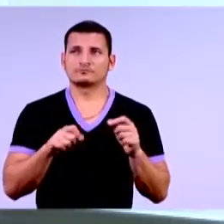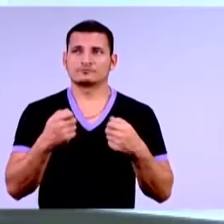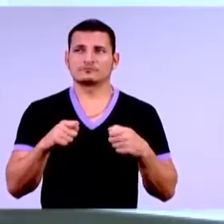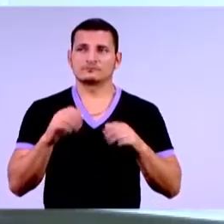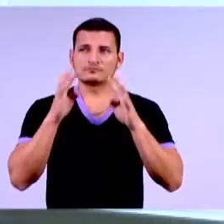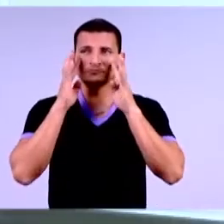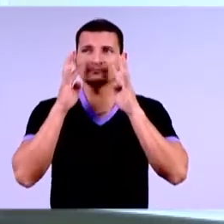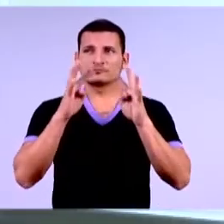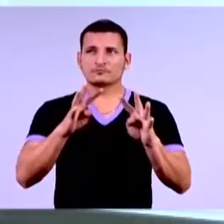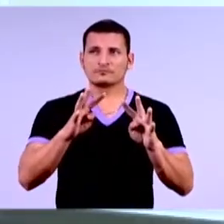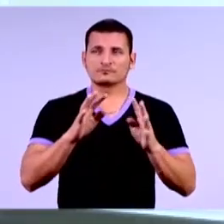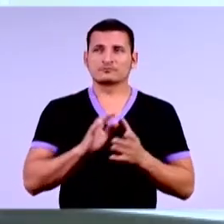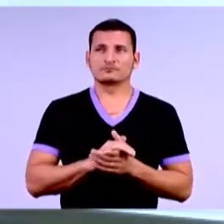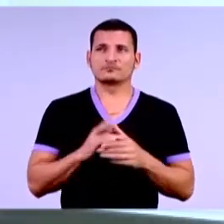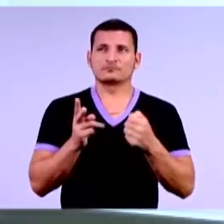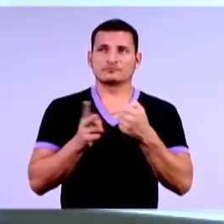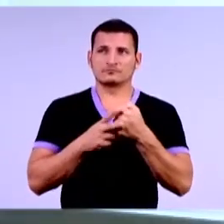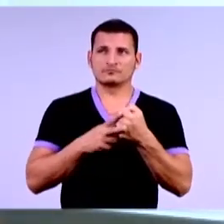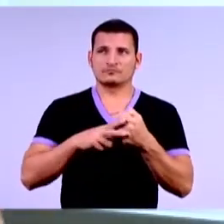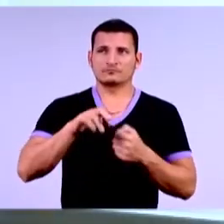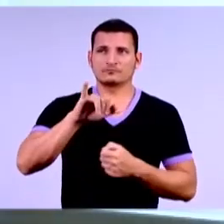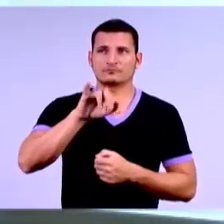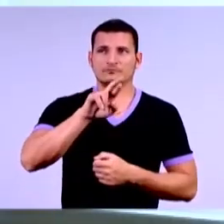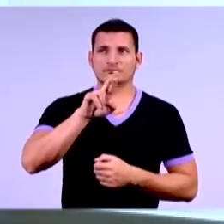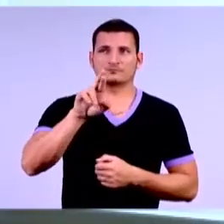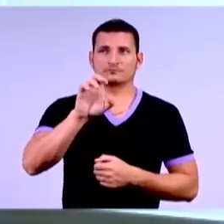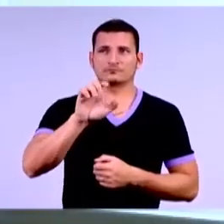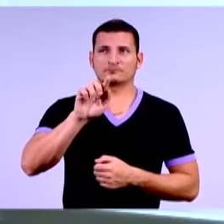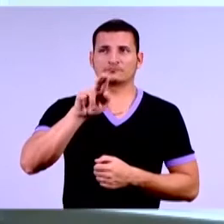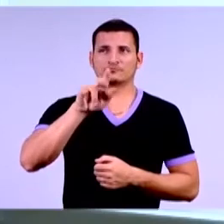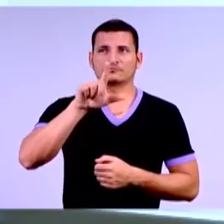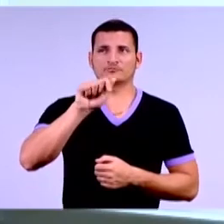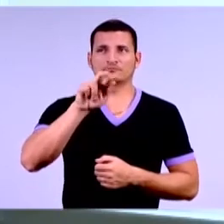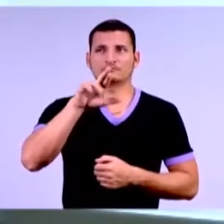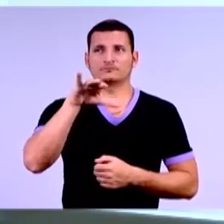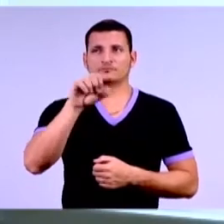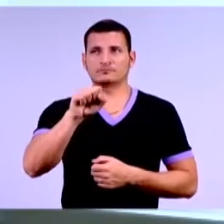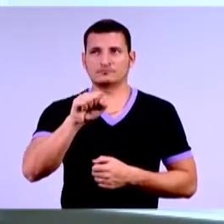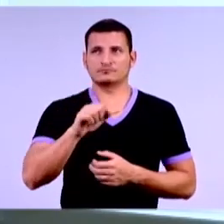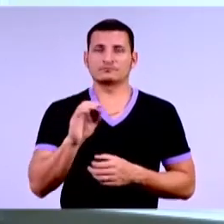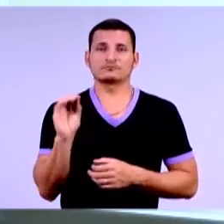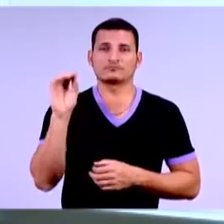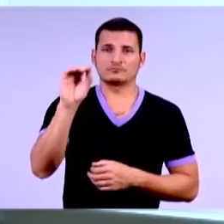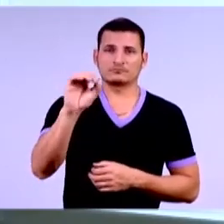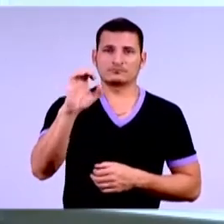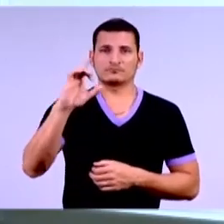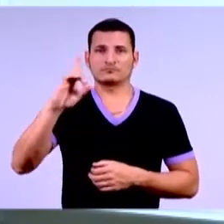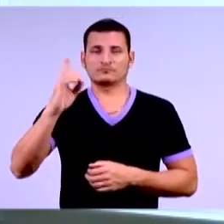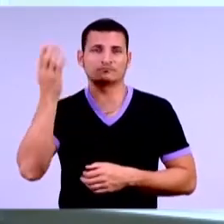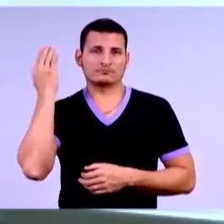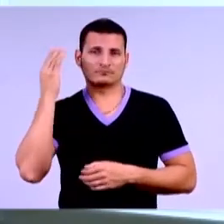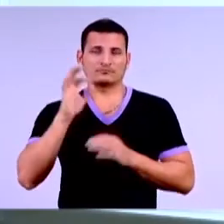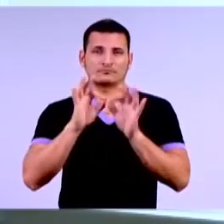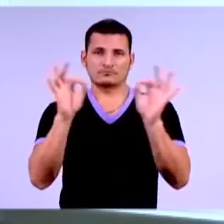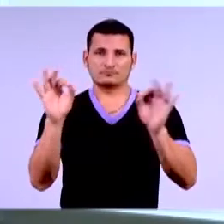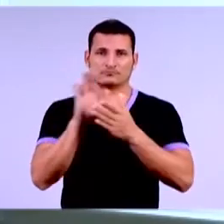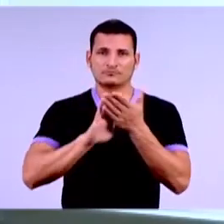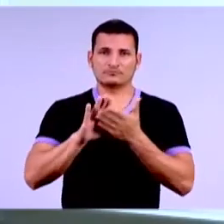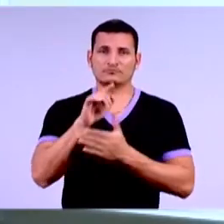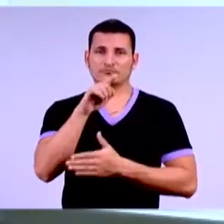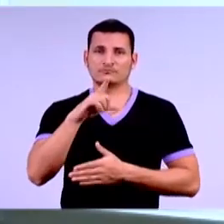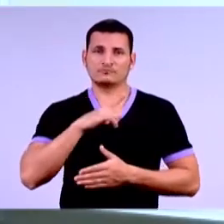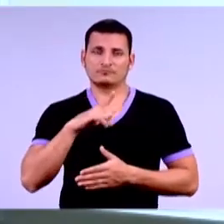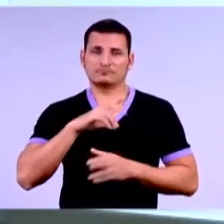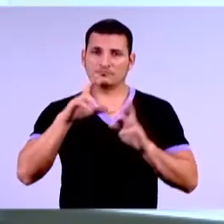com relação aos verbos irregulares verbos irregulares não acrescenta é de no passado ele tem uma forma